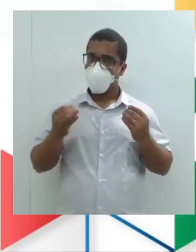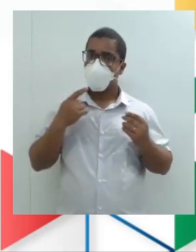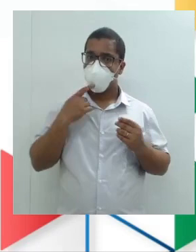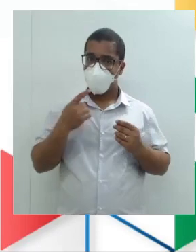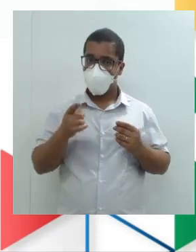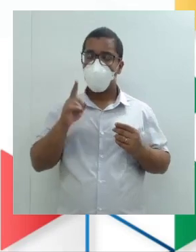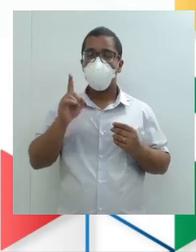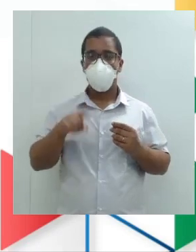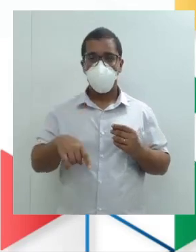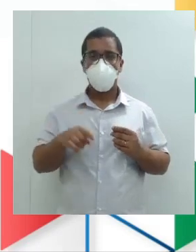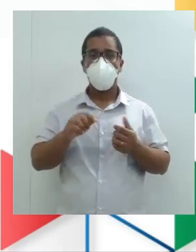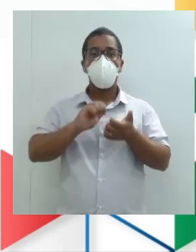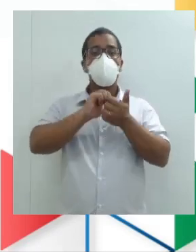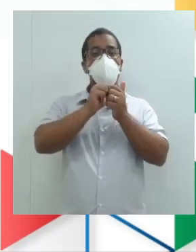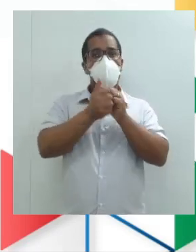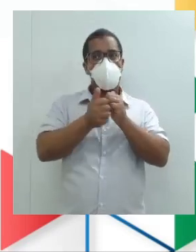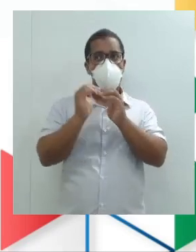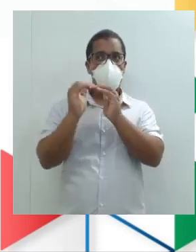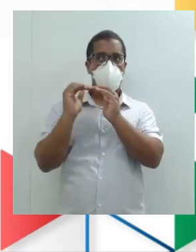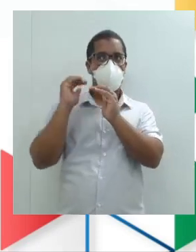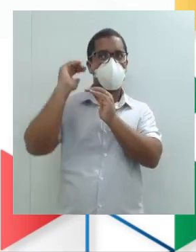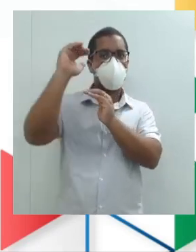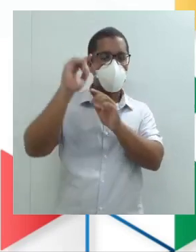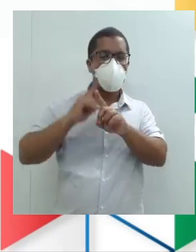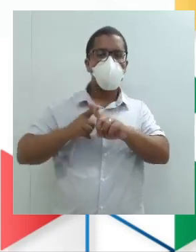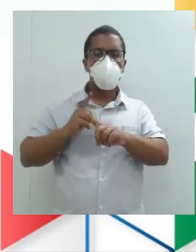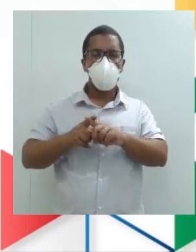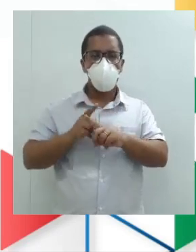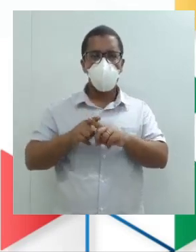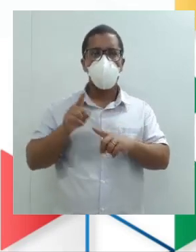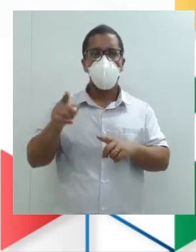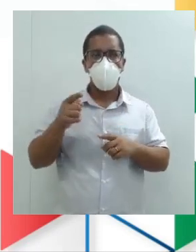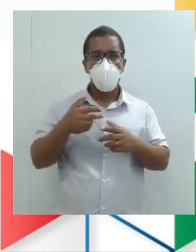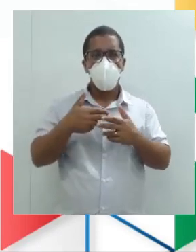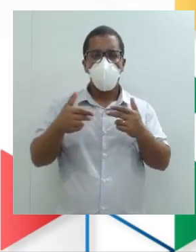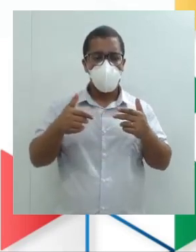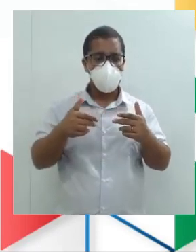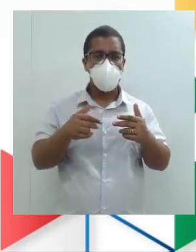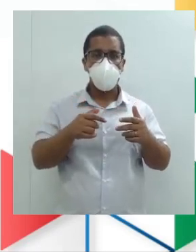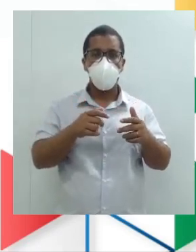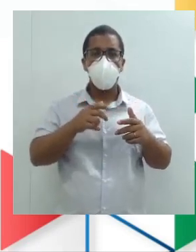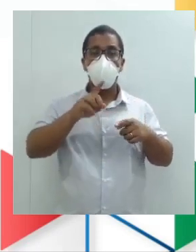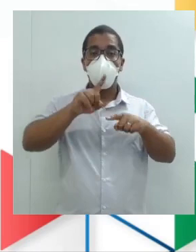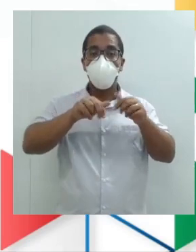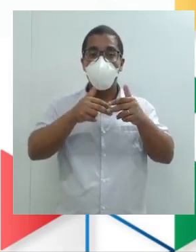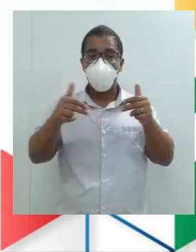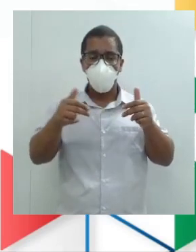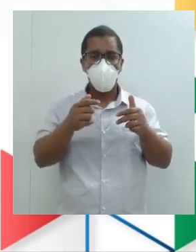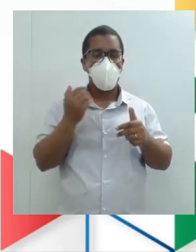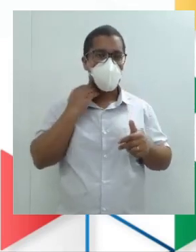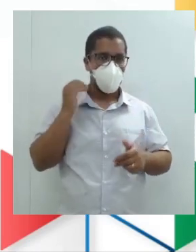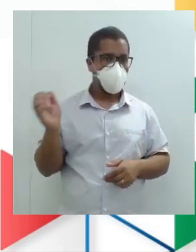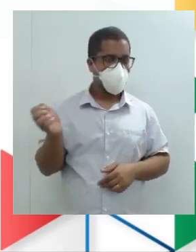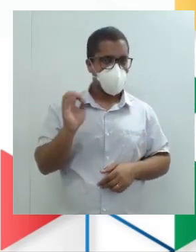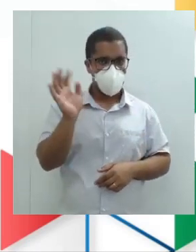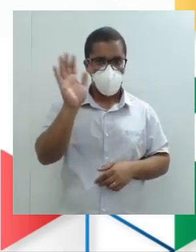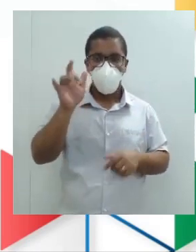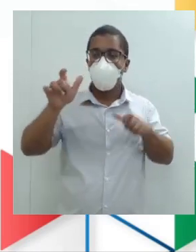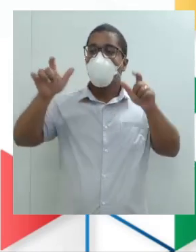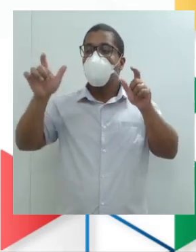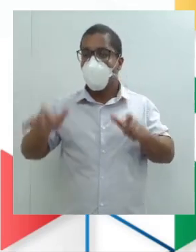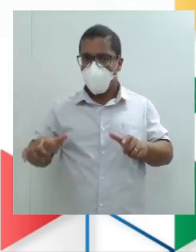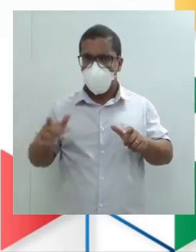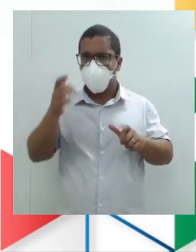um esporte de elite. Por quê? Porque o seu material é caro, o espaço em que se pratica não é um espaço